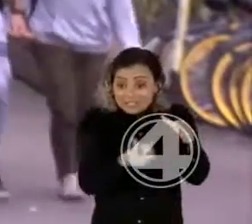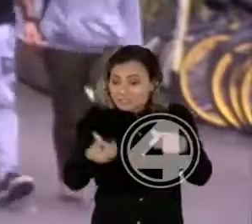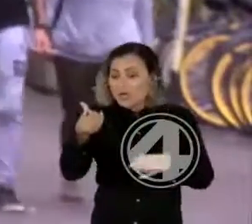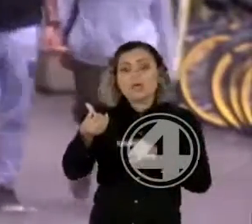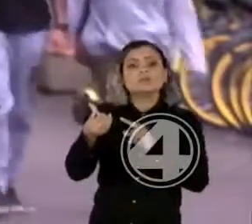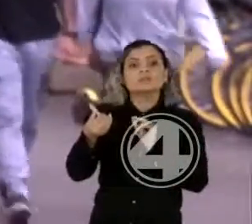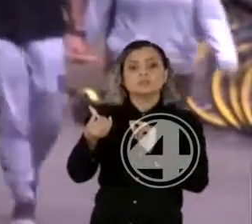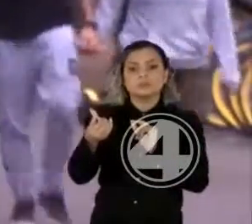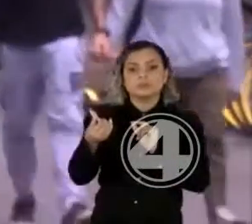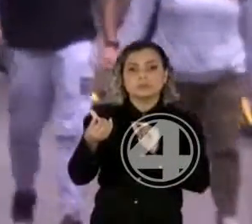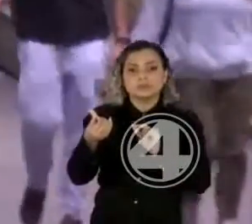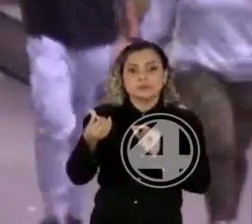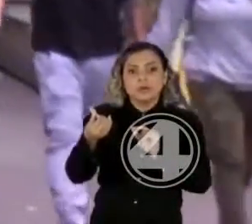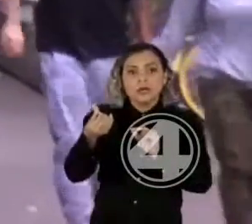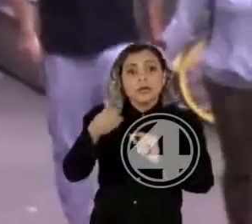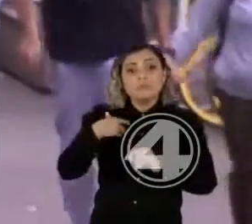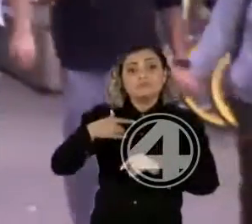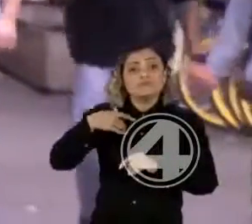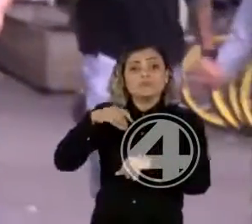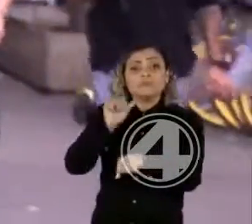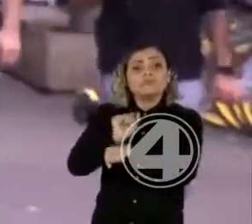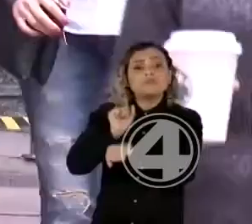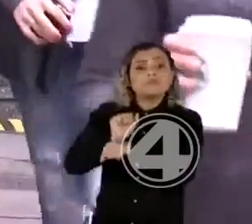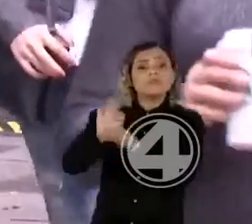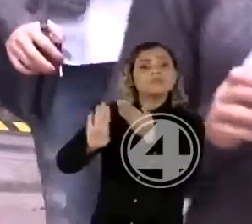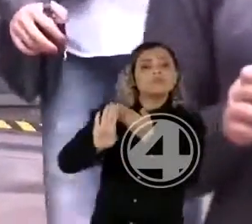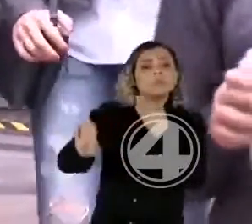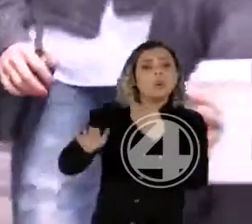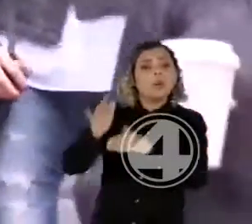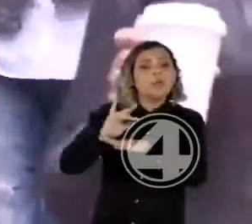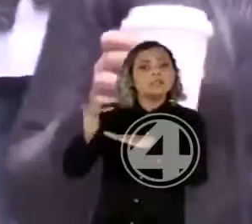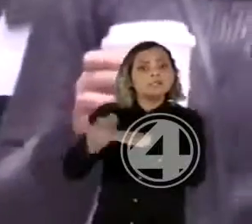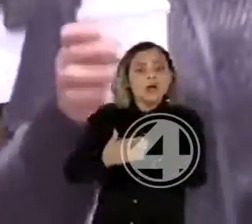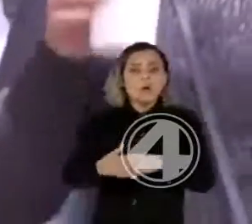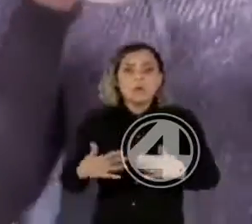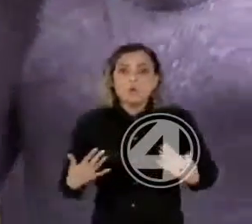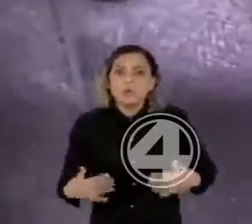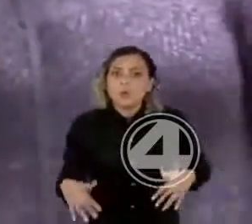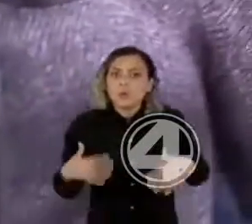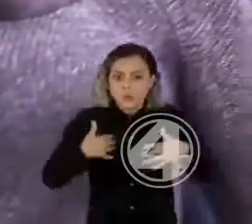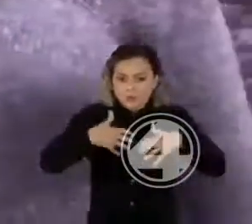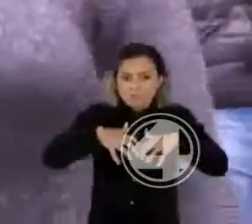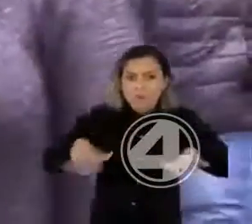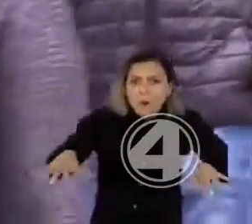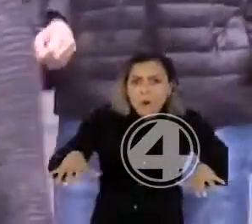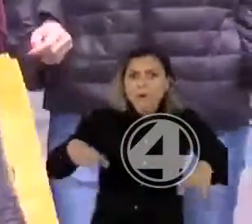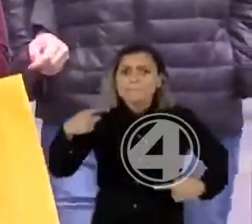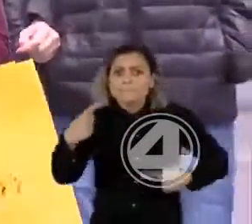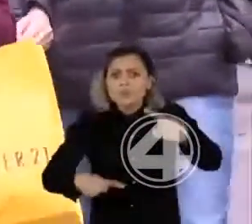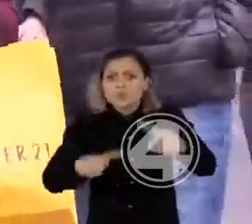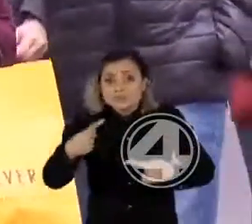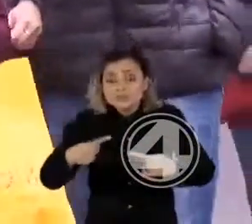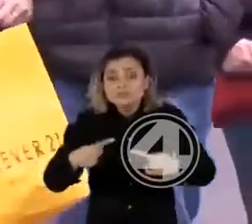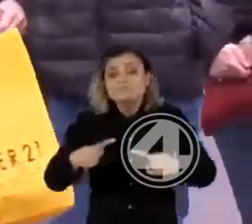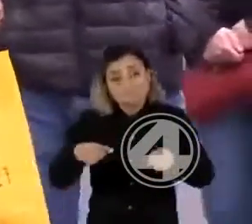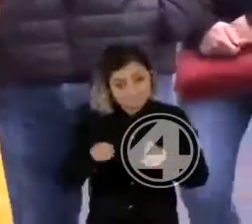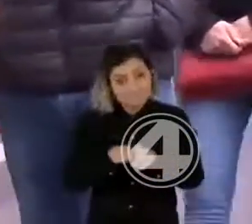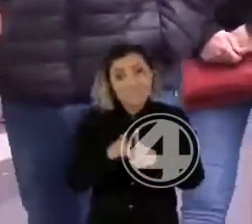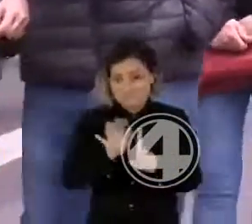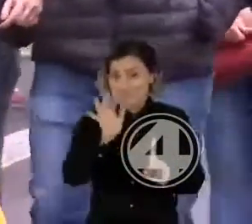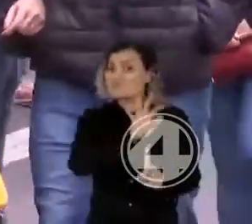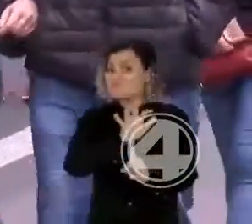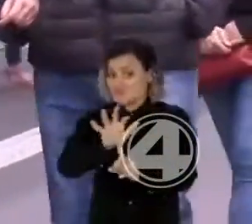como eles dizem, resolveram dar um tempo. A tensão e a polarização política não foram os